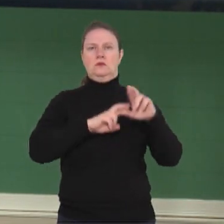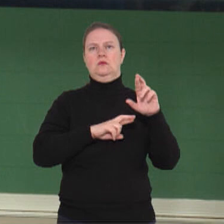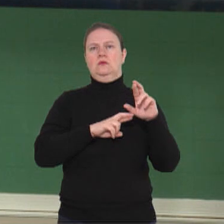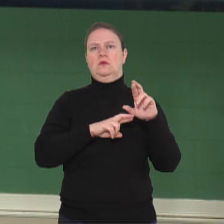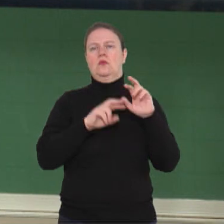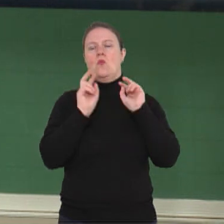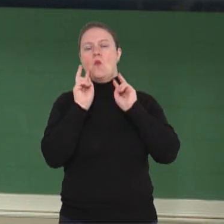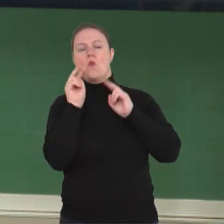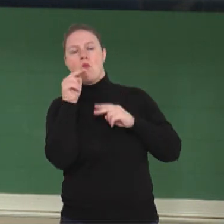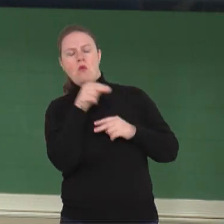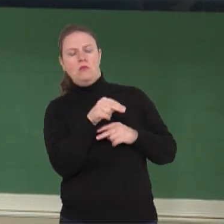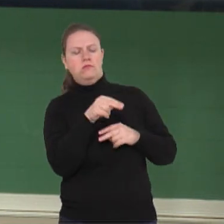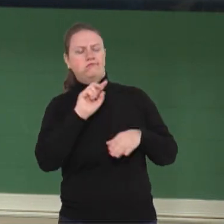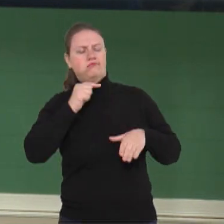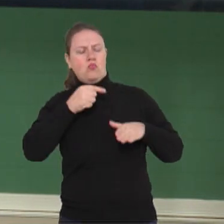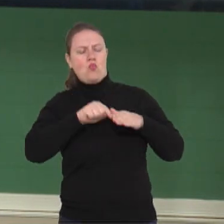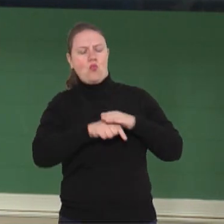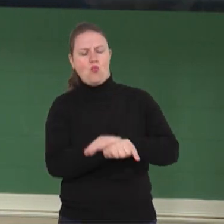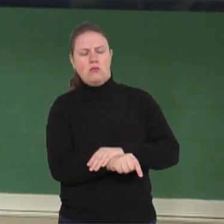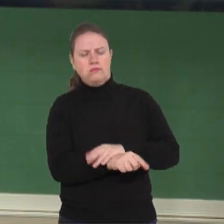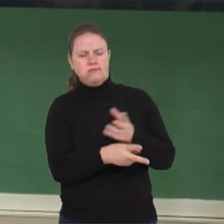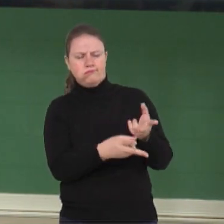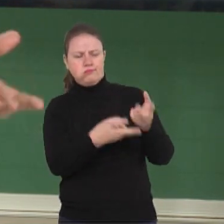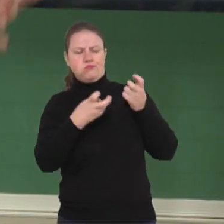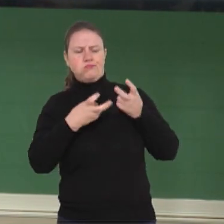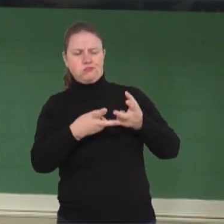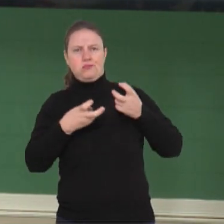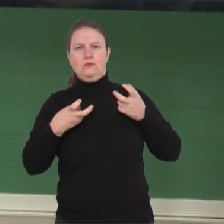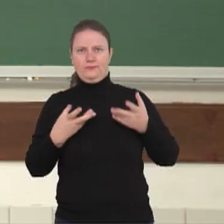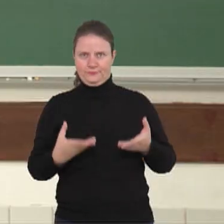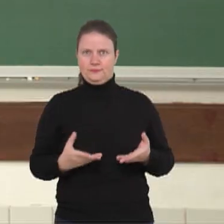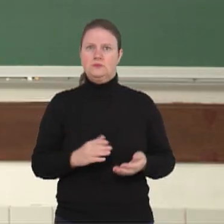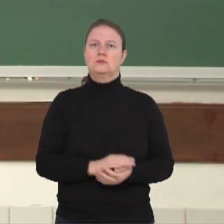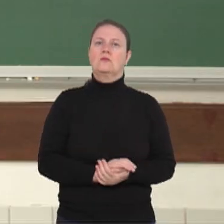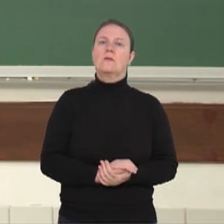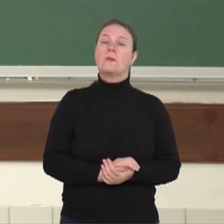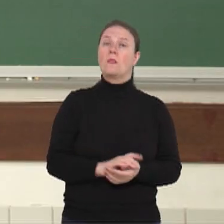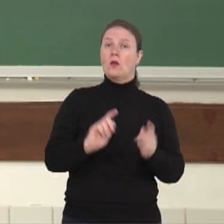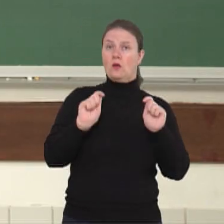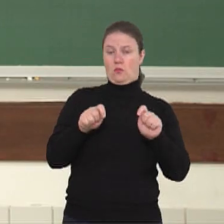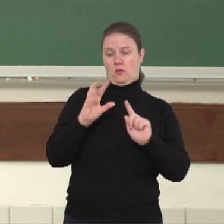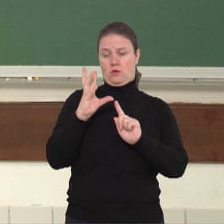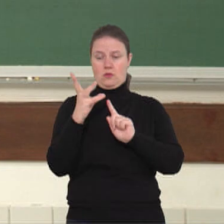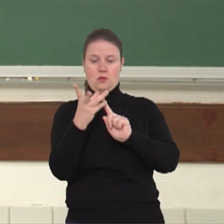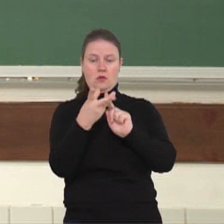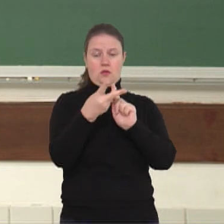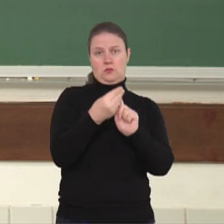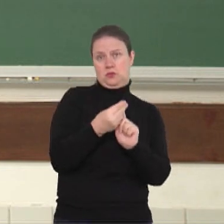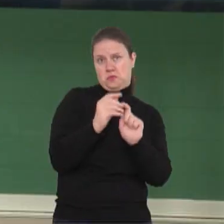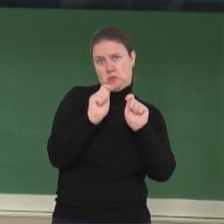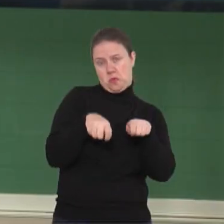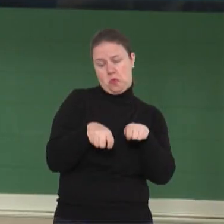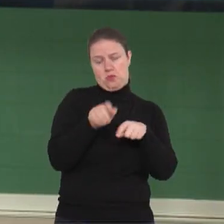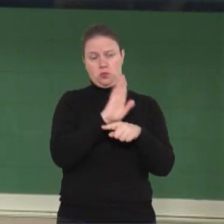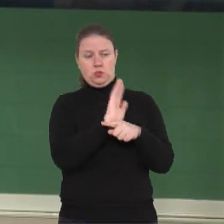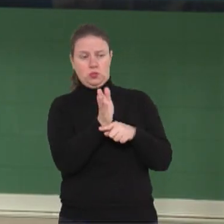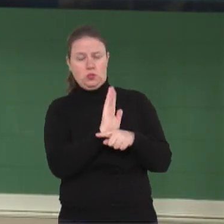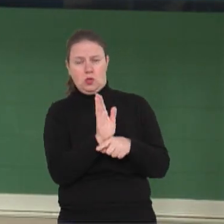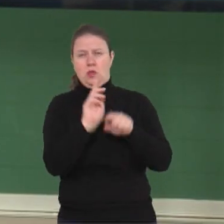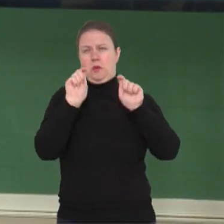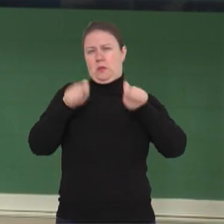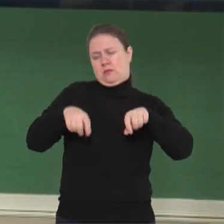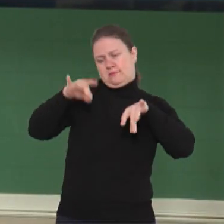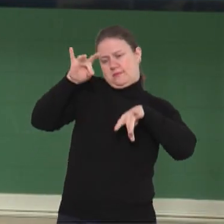que olha com mais profundidade para aquele objeto. Veja, o objeto pode ser artístico, pode ser filme, pode ser uma peça de